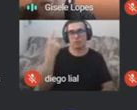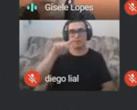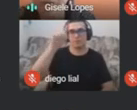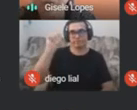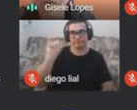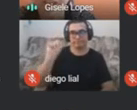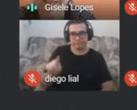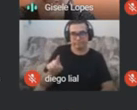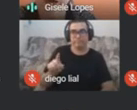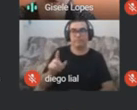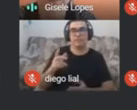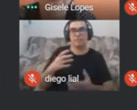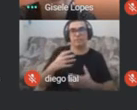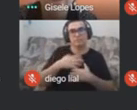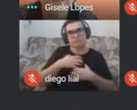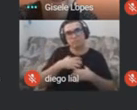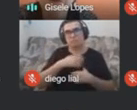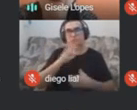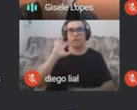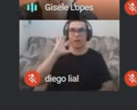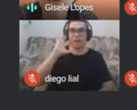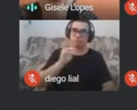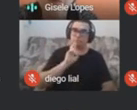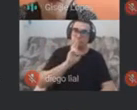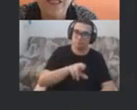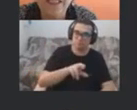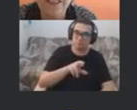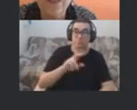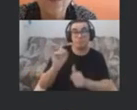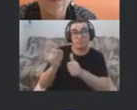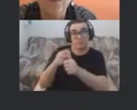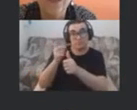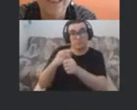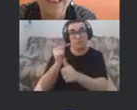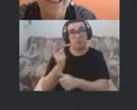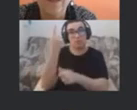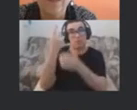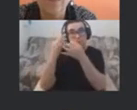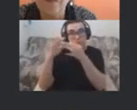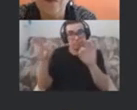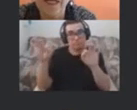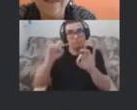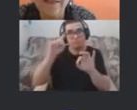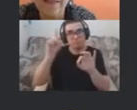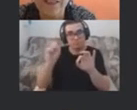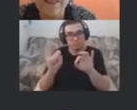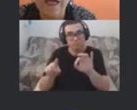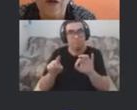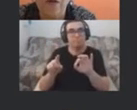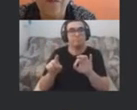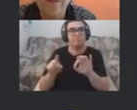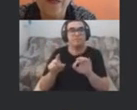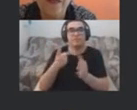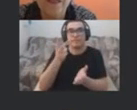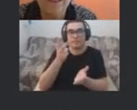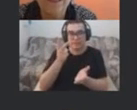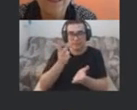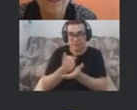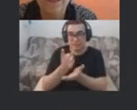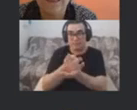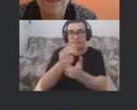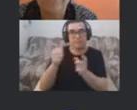nós partimos de uma pergunta inicial. Então, aqui no processo analítico, eu coloquei aqui, nós temos sempre uma questão inicial.